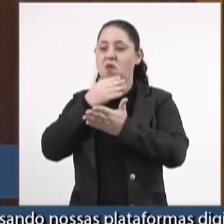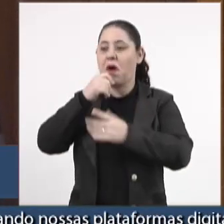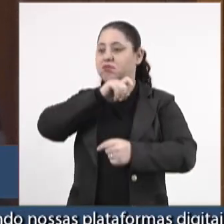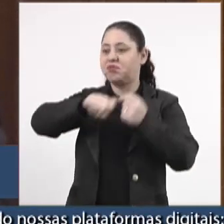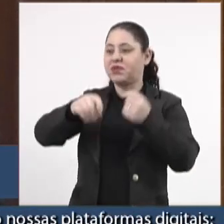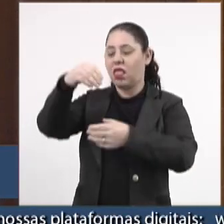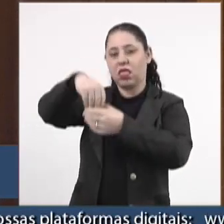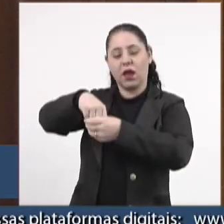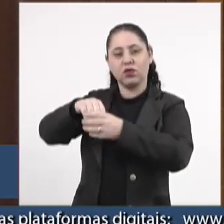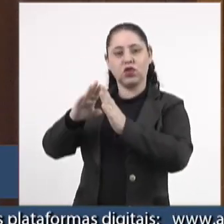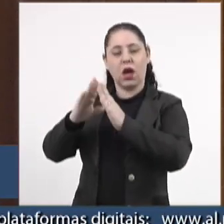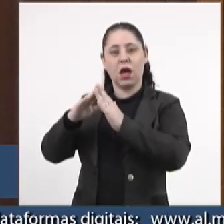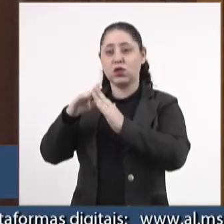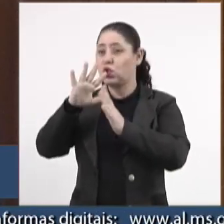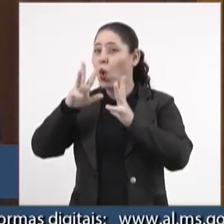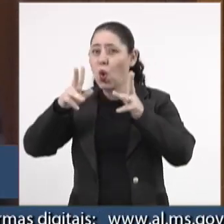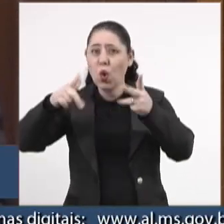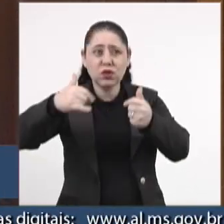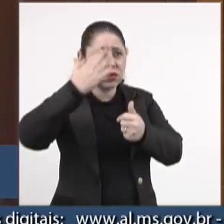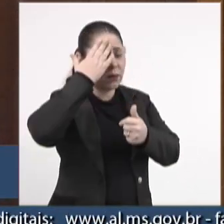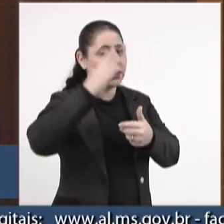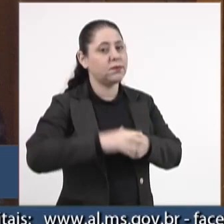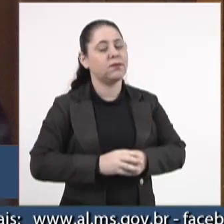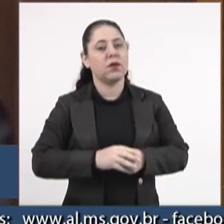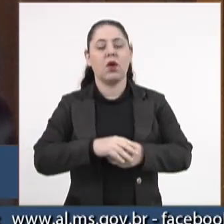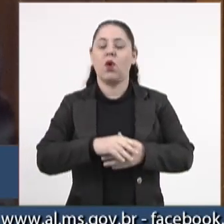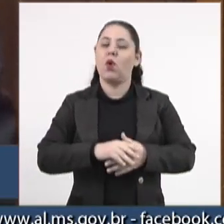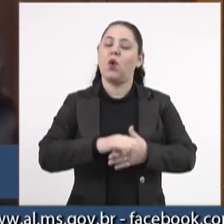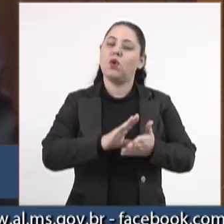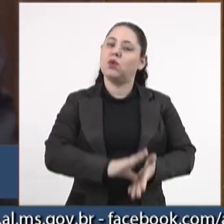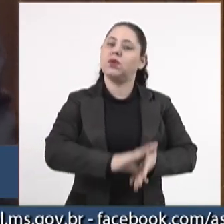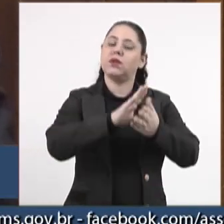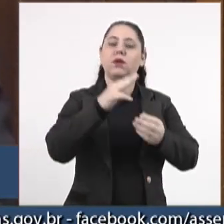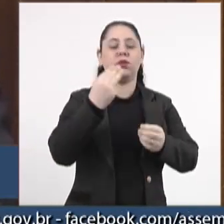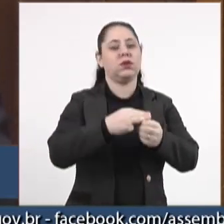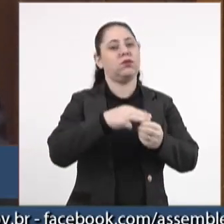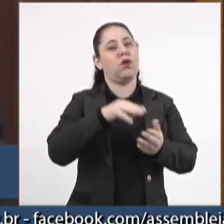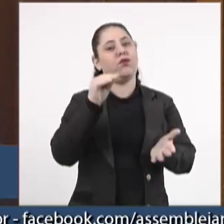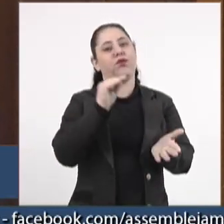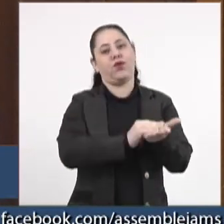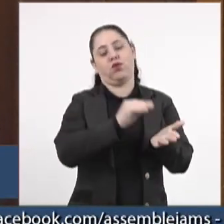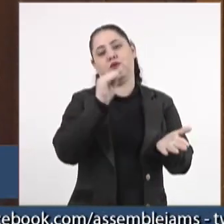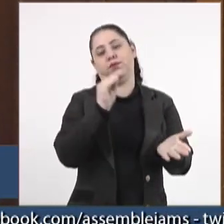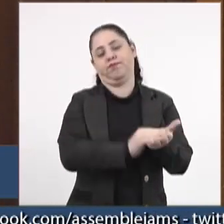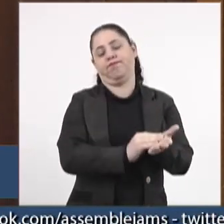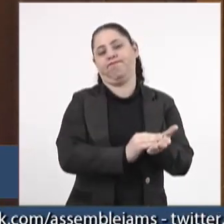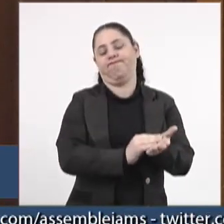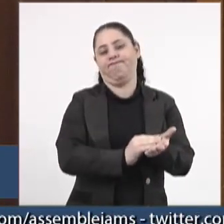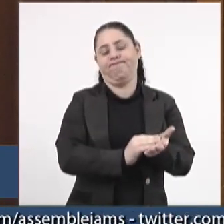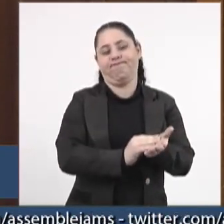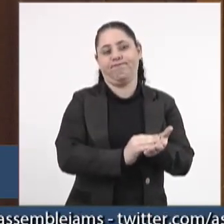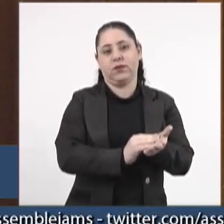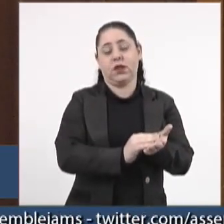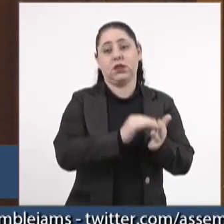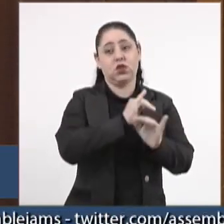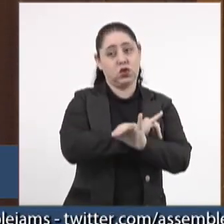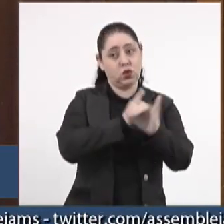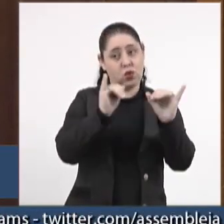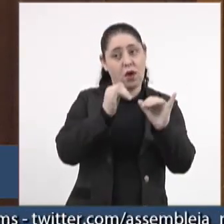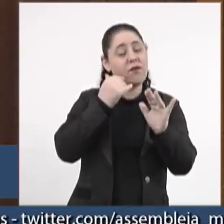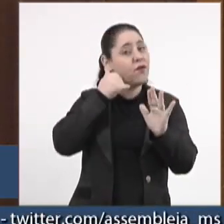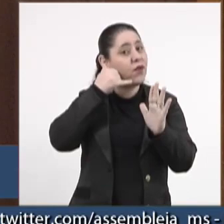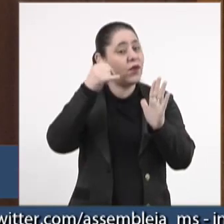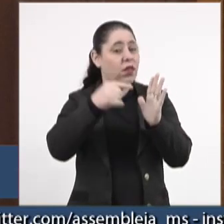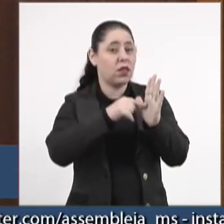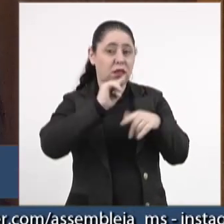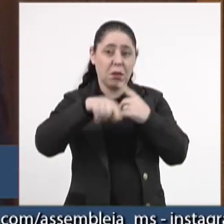casa e todos sabiam da condição. Então, o Conselho Municipal falhou em termos de denunciar isso. Tá? Então,